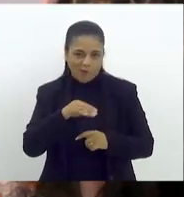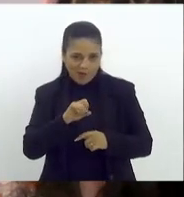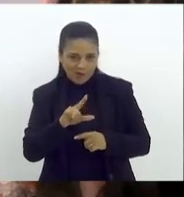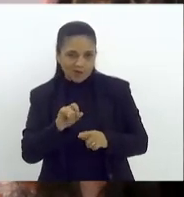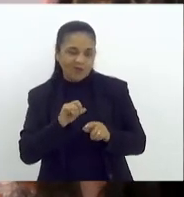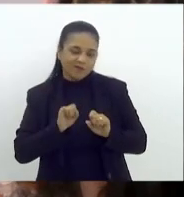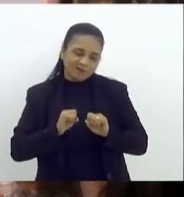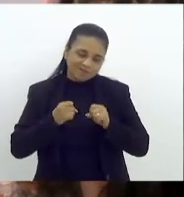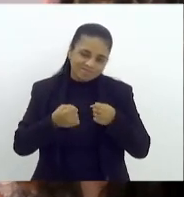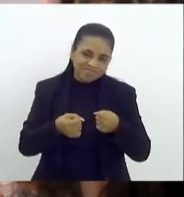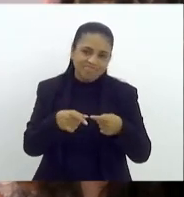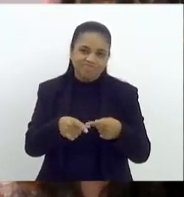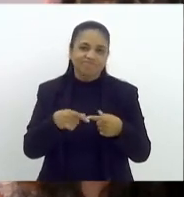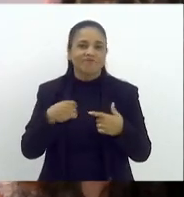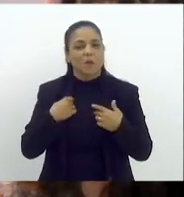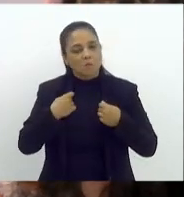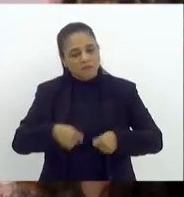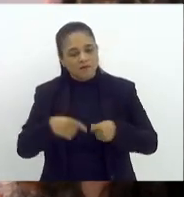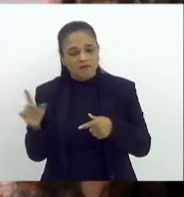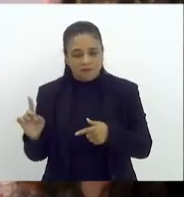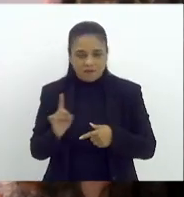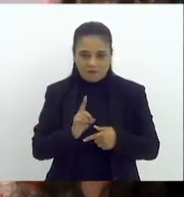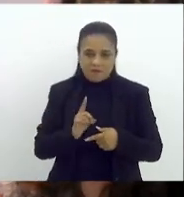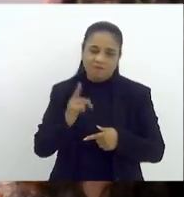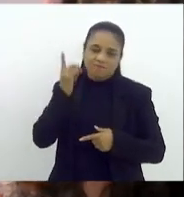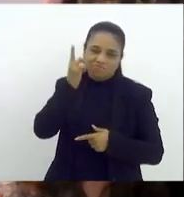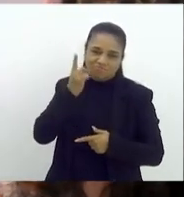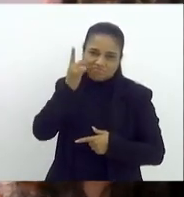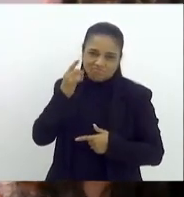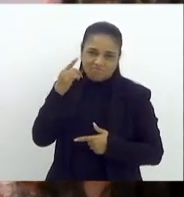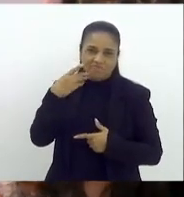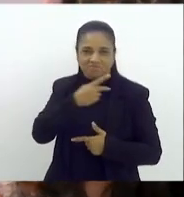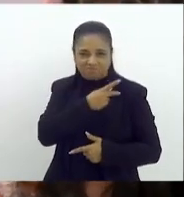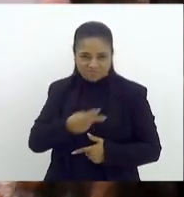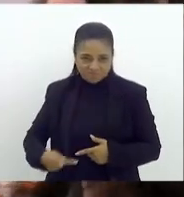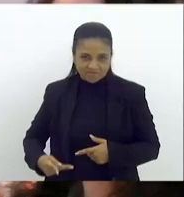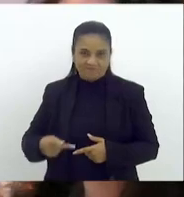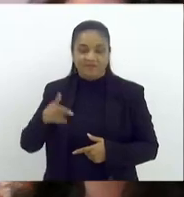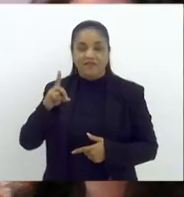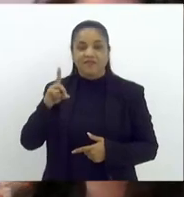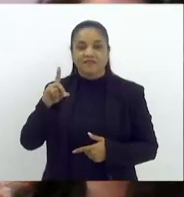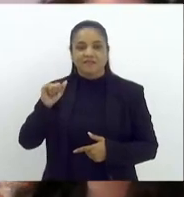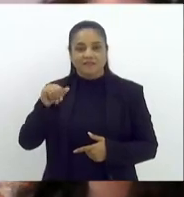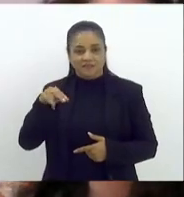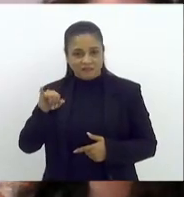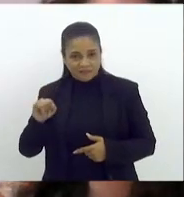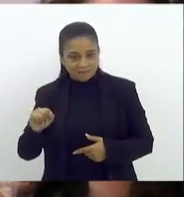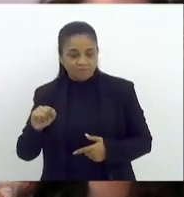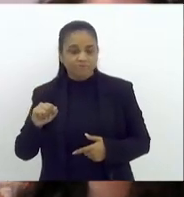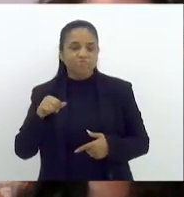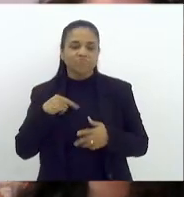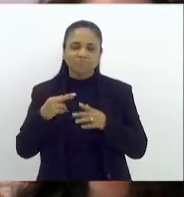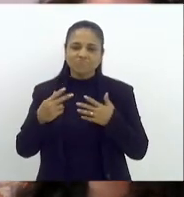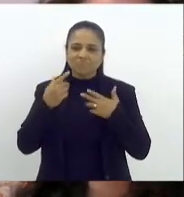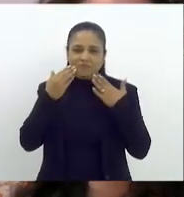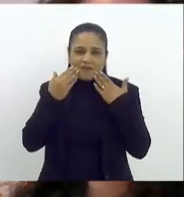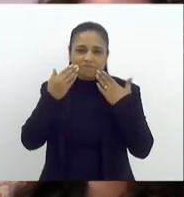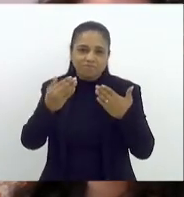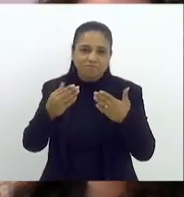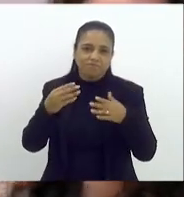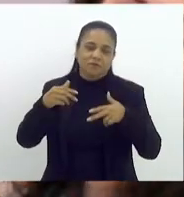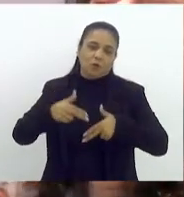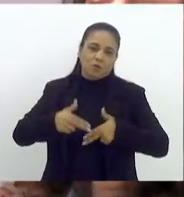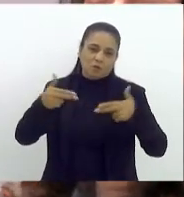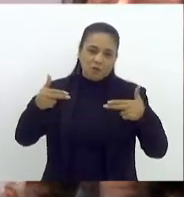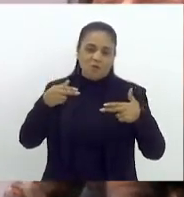saudação a nossa querida presidenta Dani Monteiro pela essa expressão tão fundamental que é o Hip Hop um beijo no coração